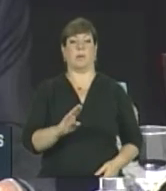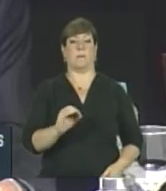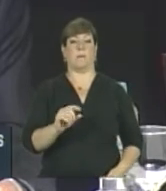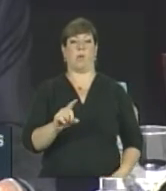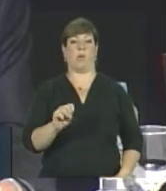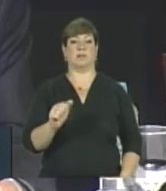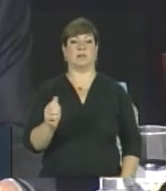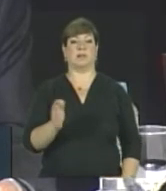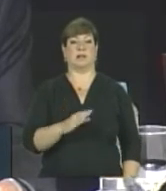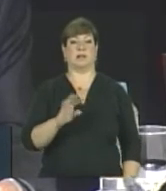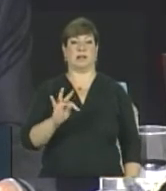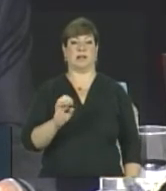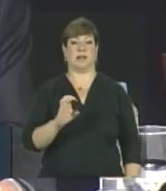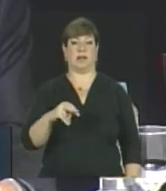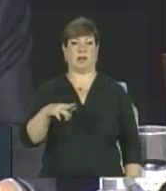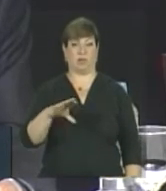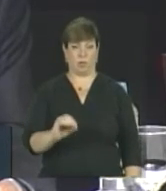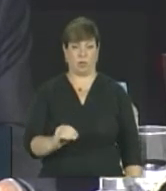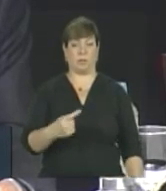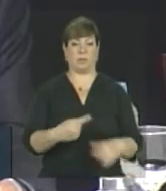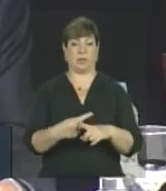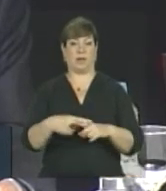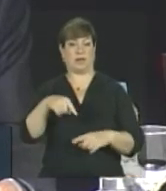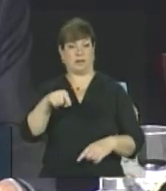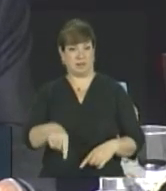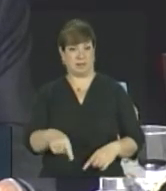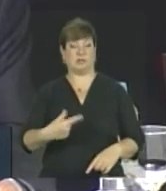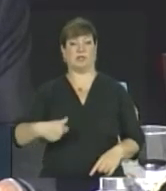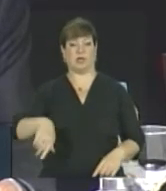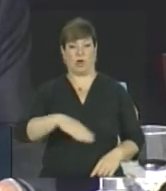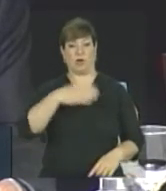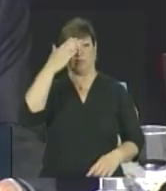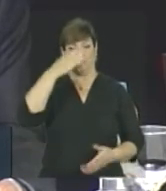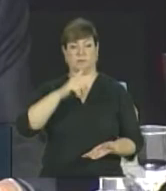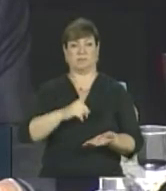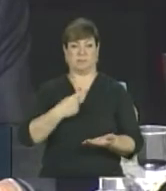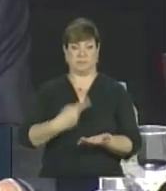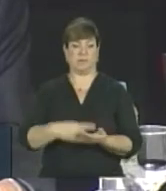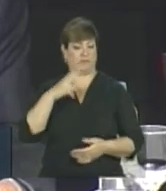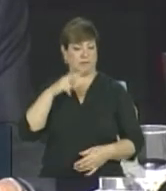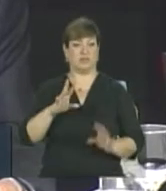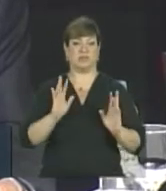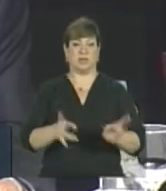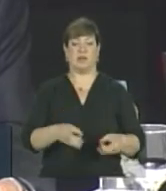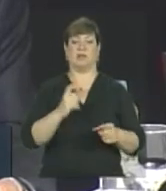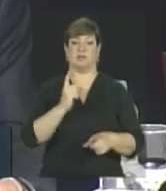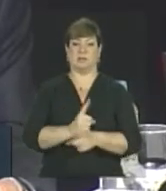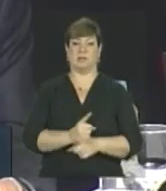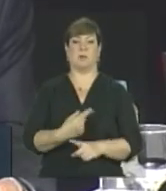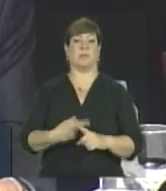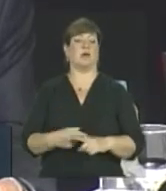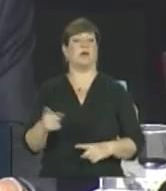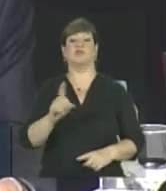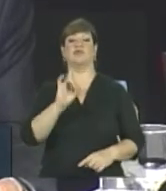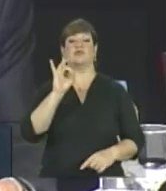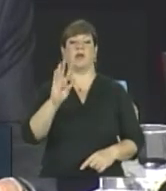Técnico. Porque nós comprovamos que não basta dar a assistência